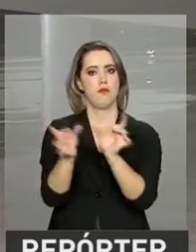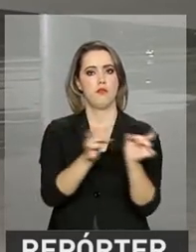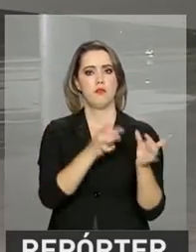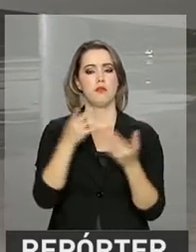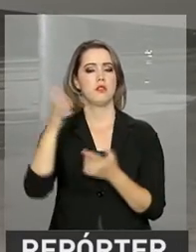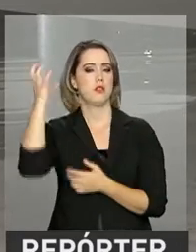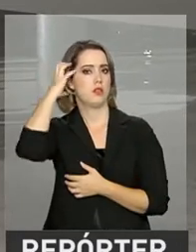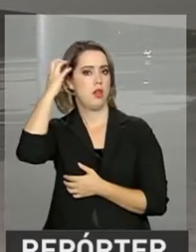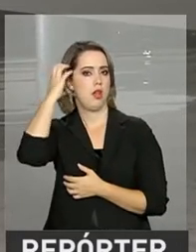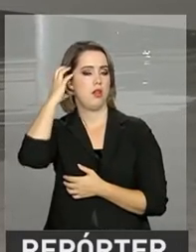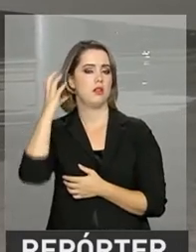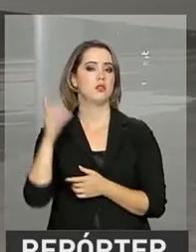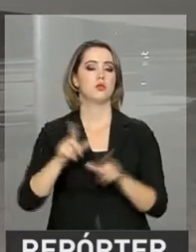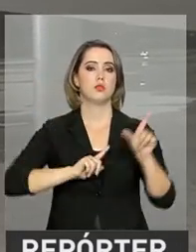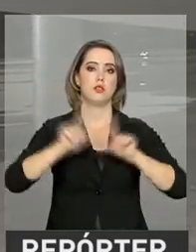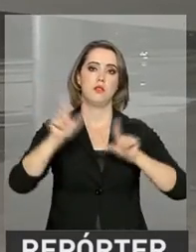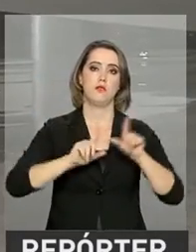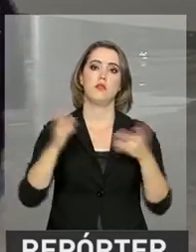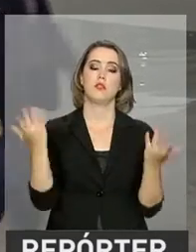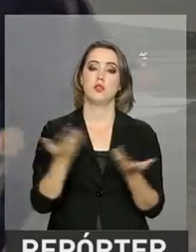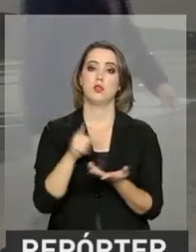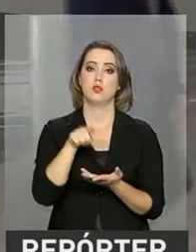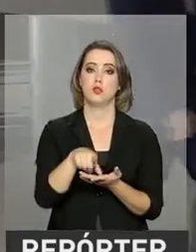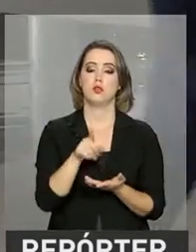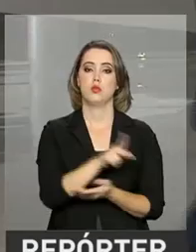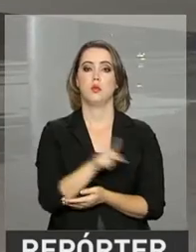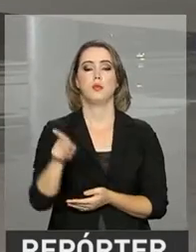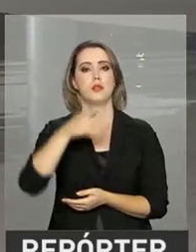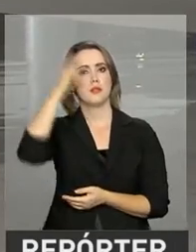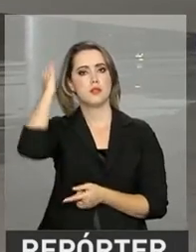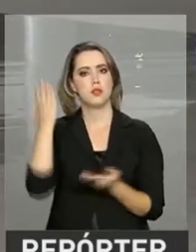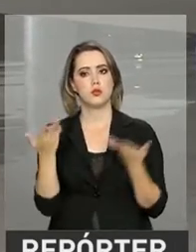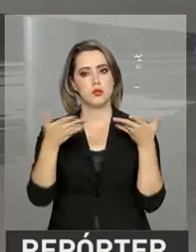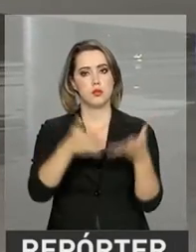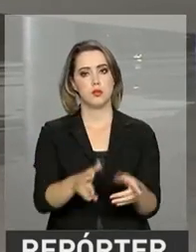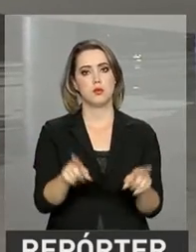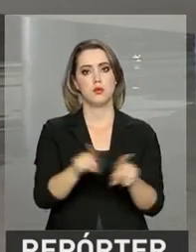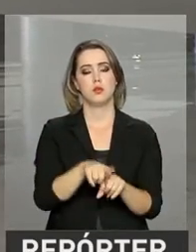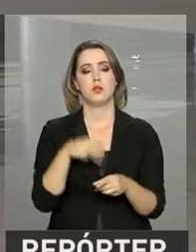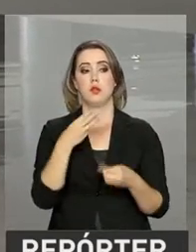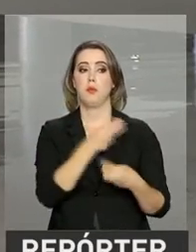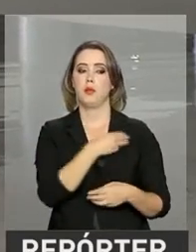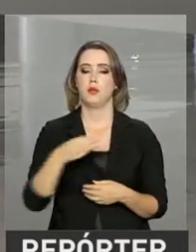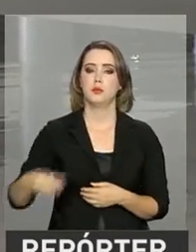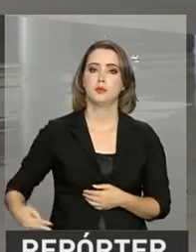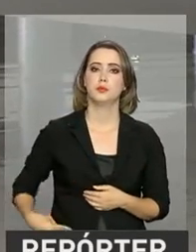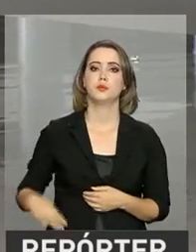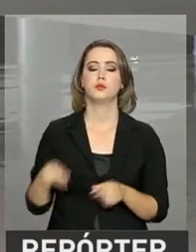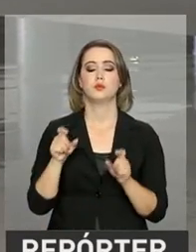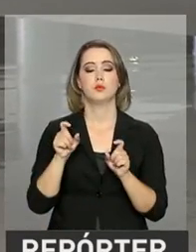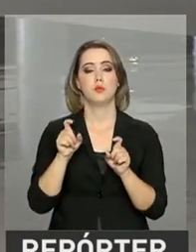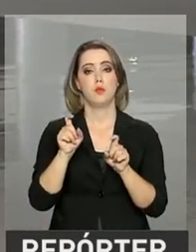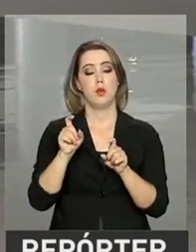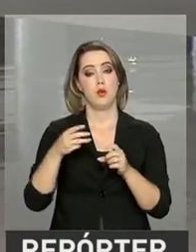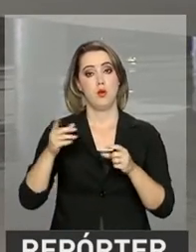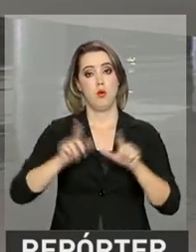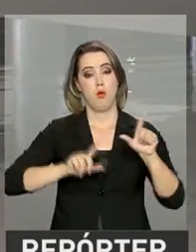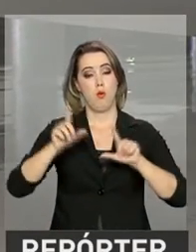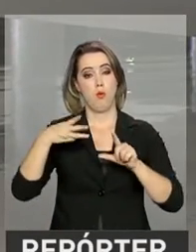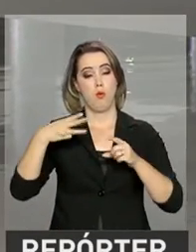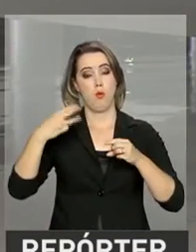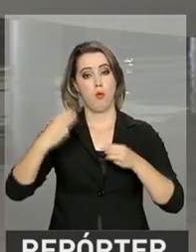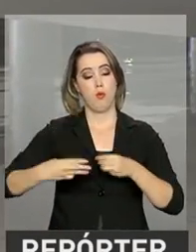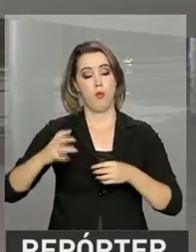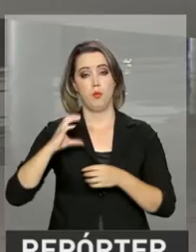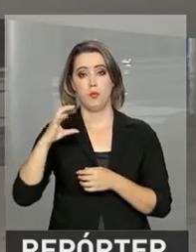participam também do evento o ministro da ciência tecnologia e inovações e comunicações gilberto kassab o